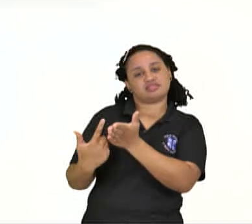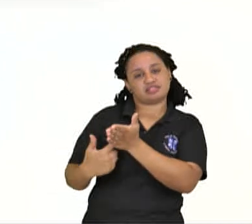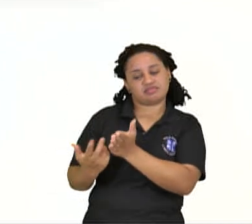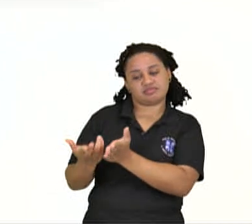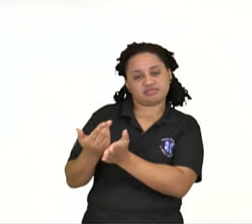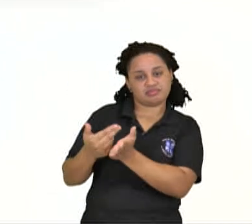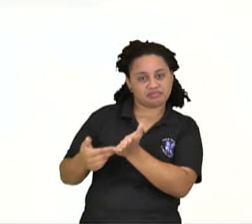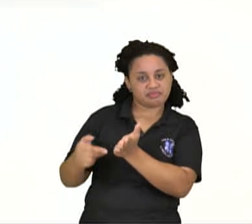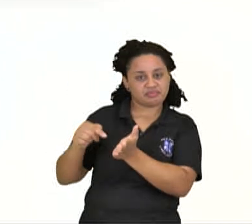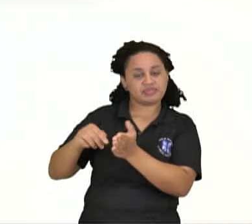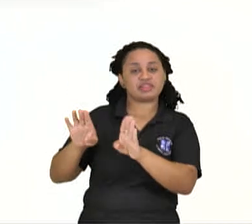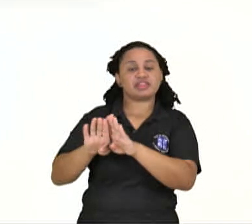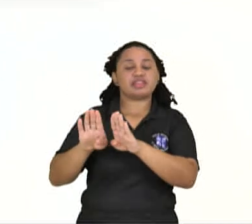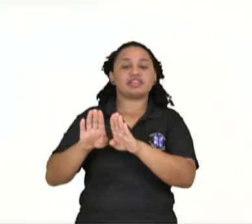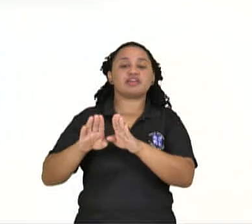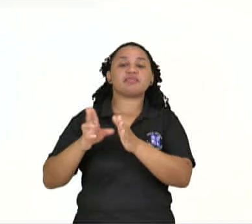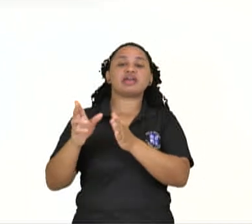ver.